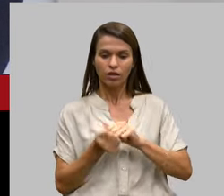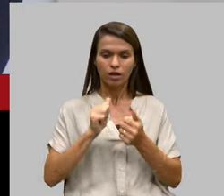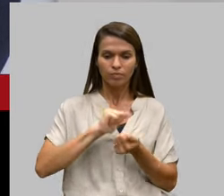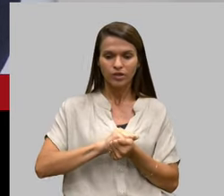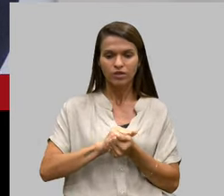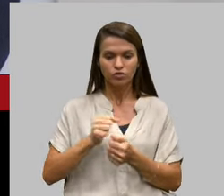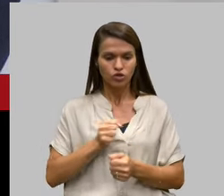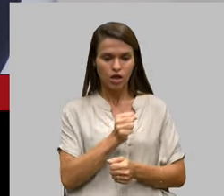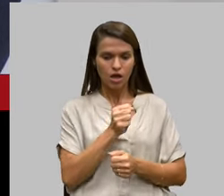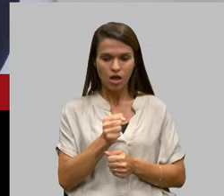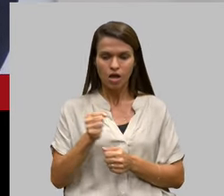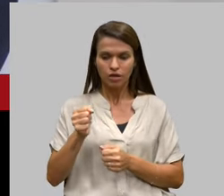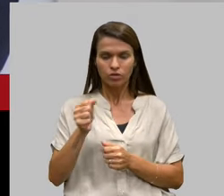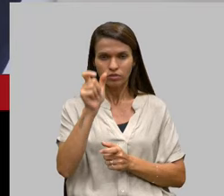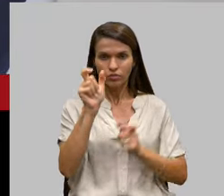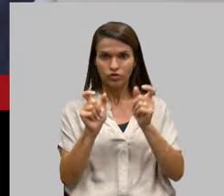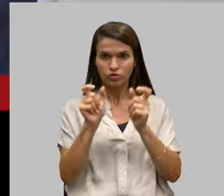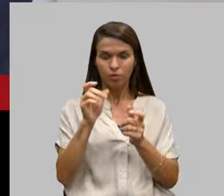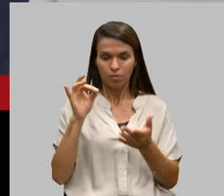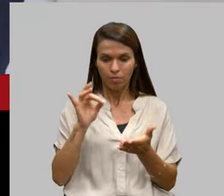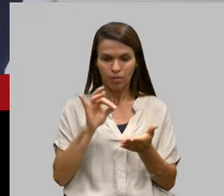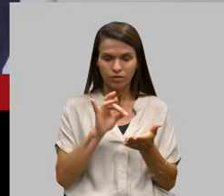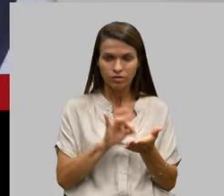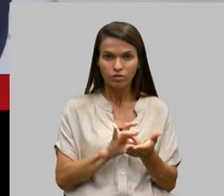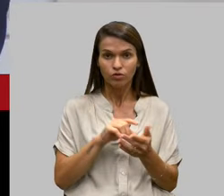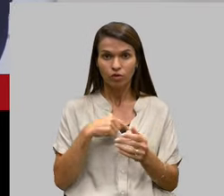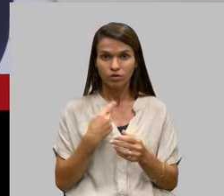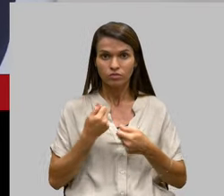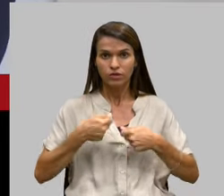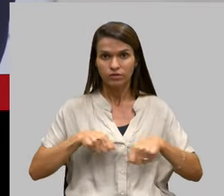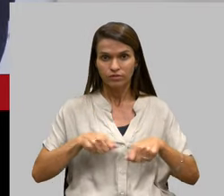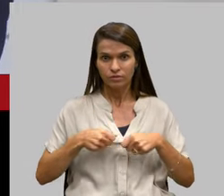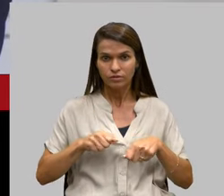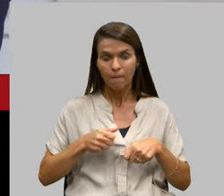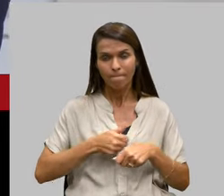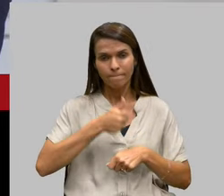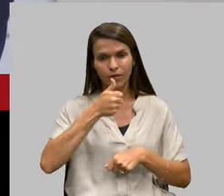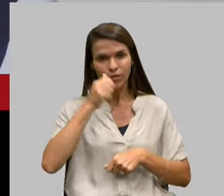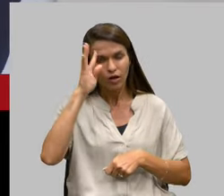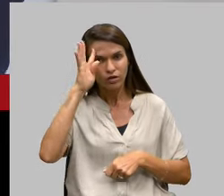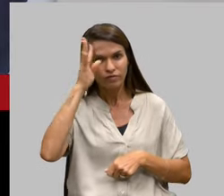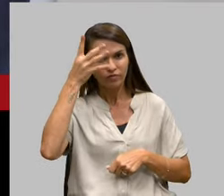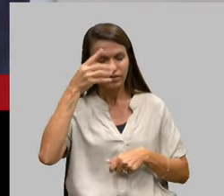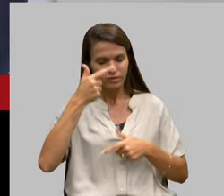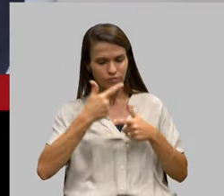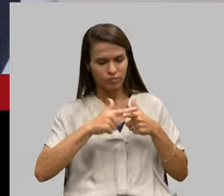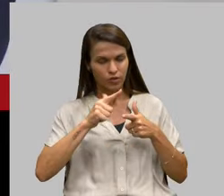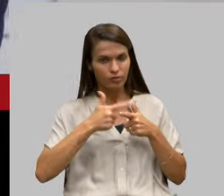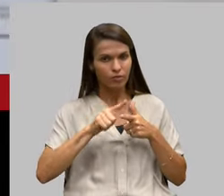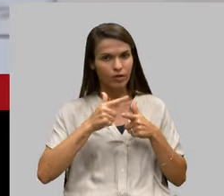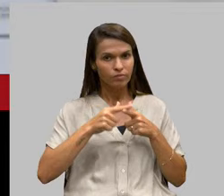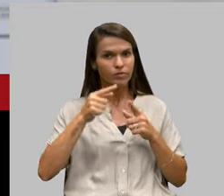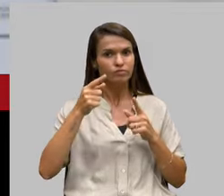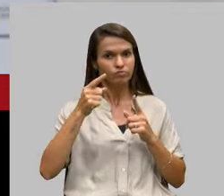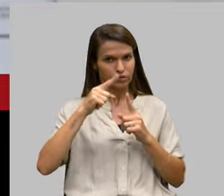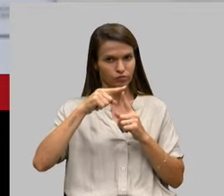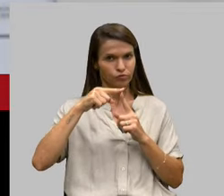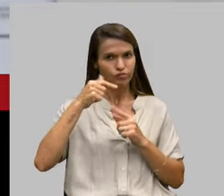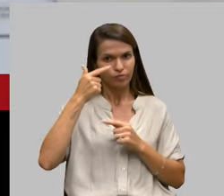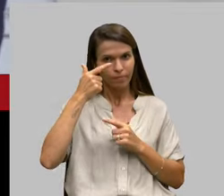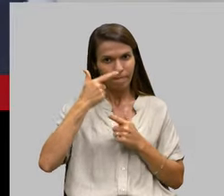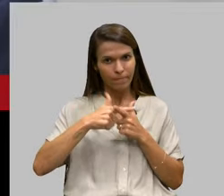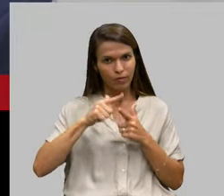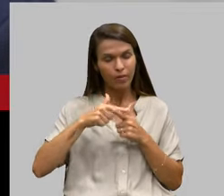pessoas efetiva eh nós precisamos primeiro resolver esse tipo de problema para depois a gente